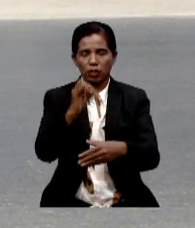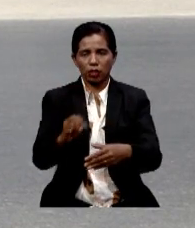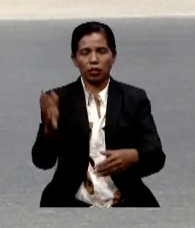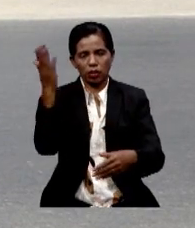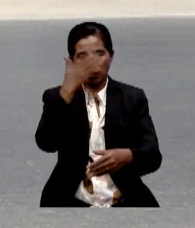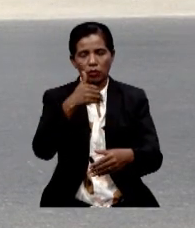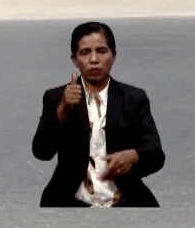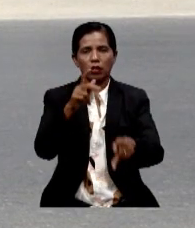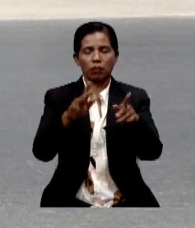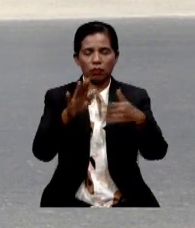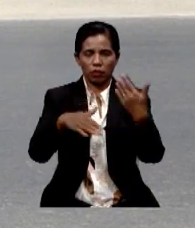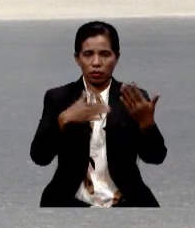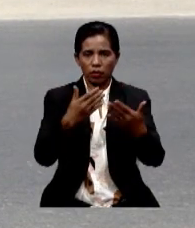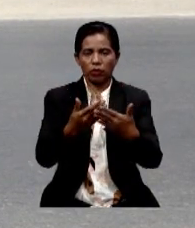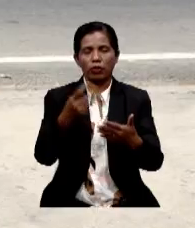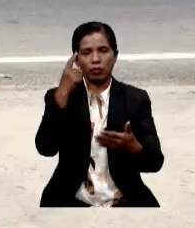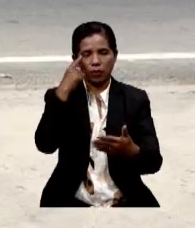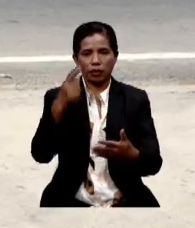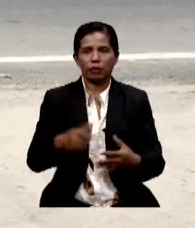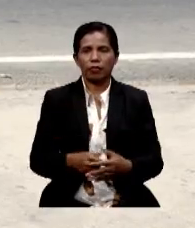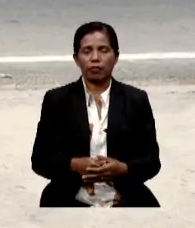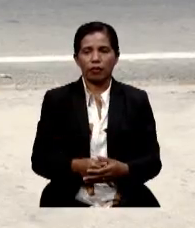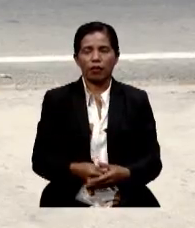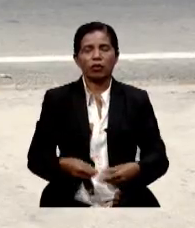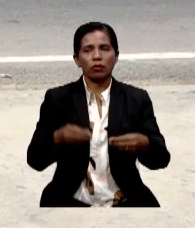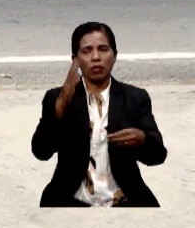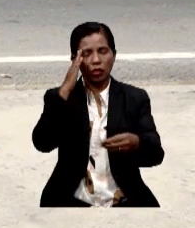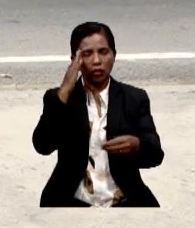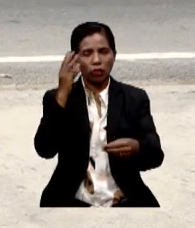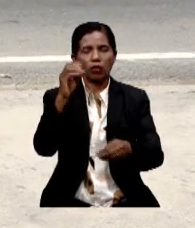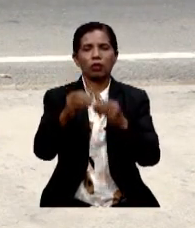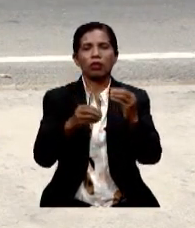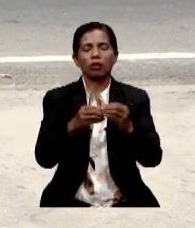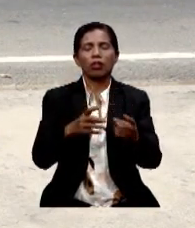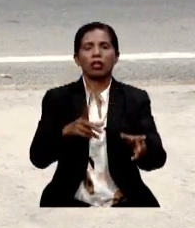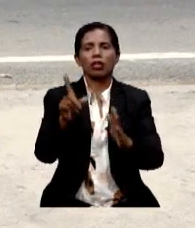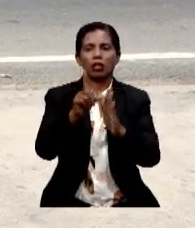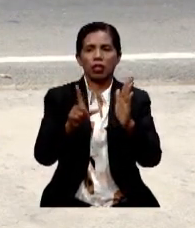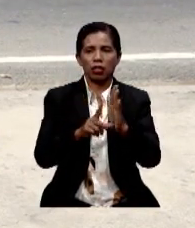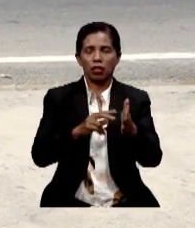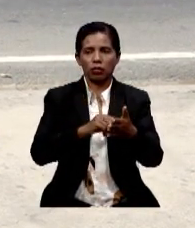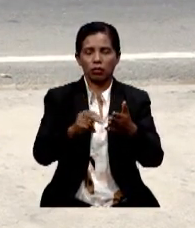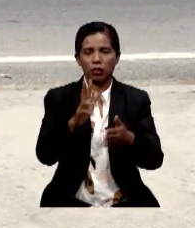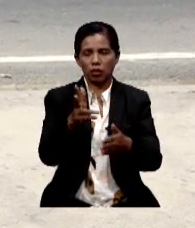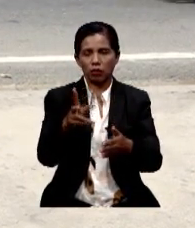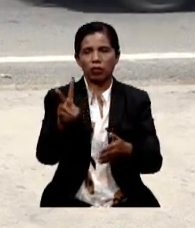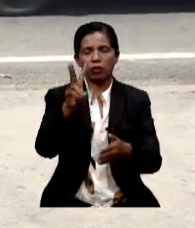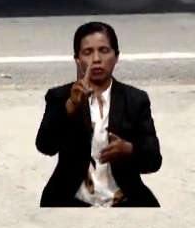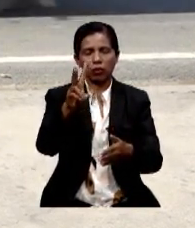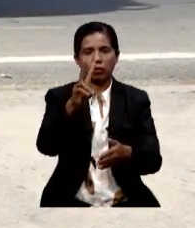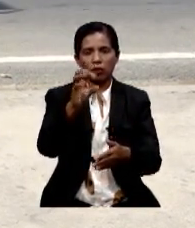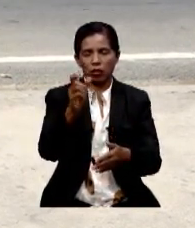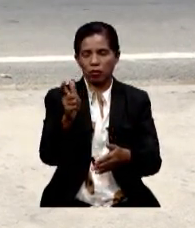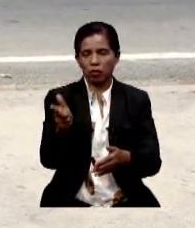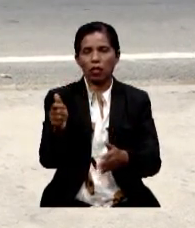ke ema hututu e matan. No atu fo anu infalicata tu decreto lei número 300/2021,